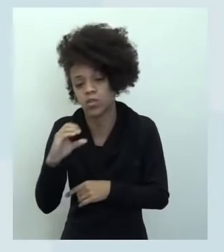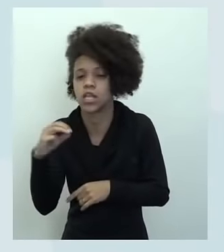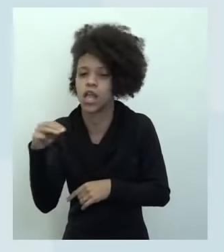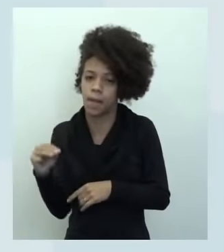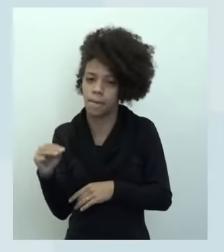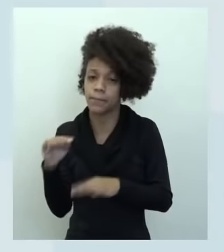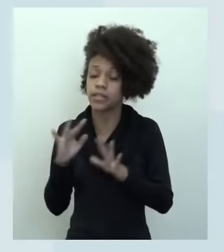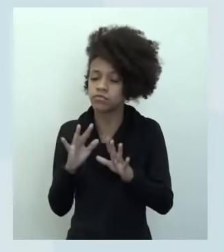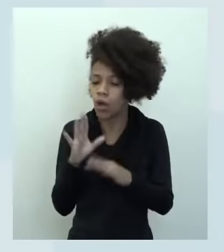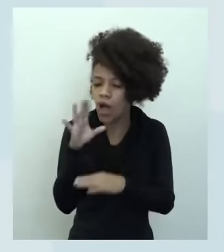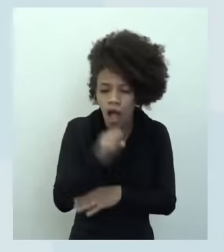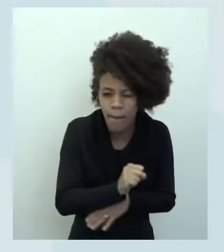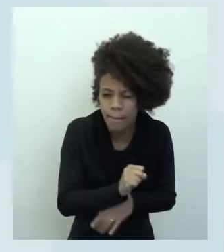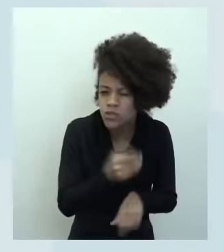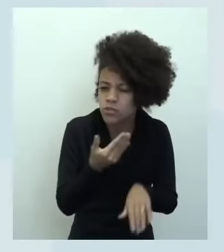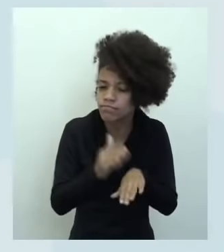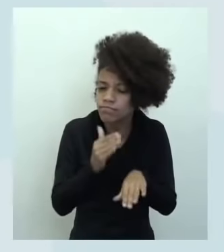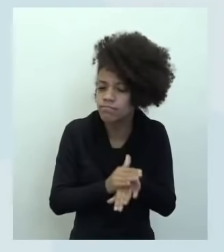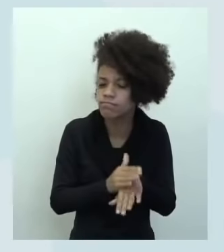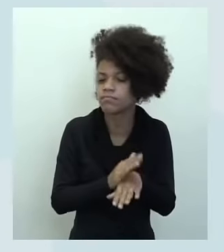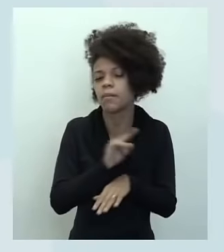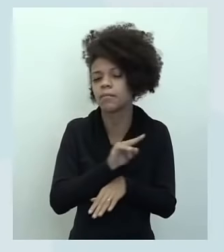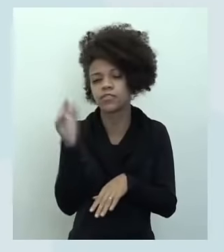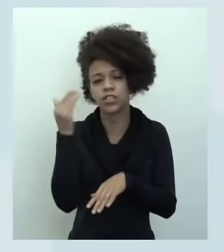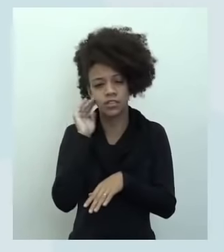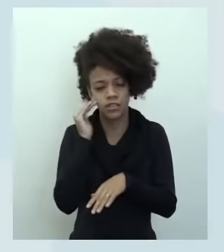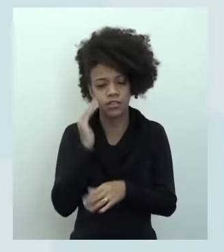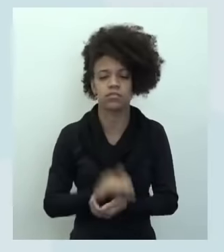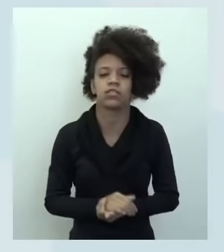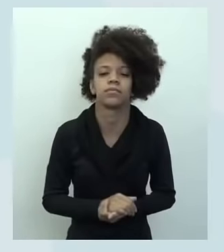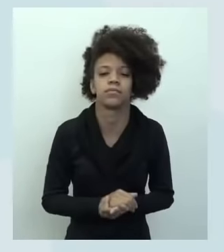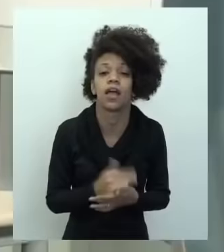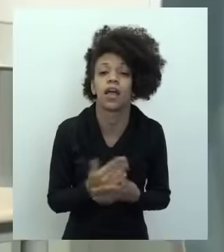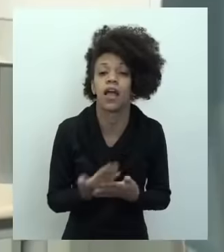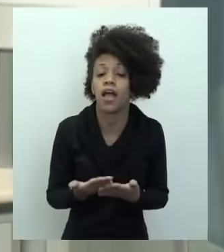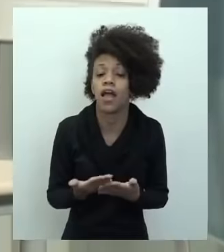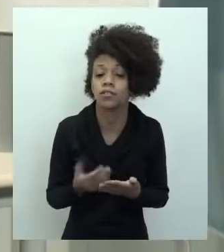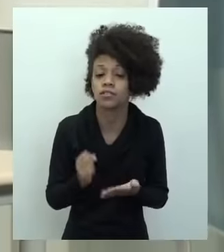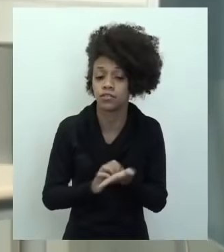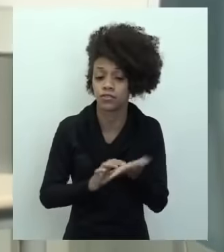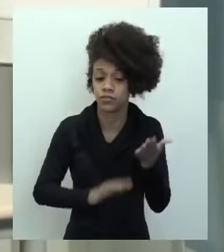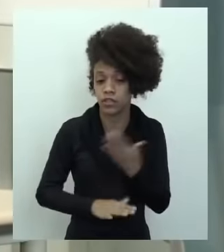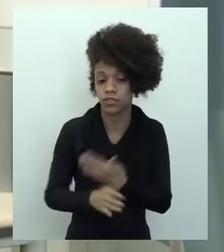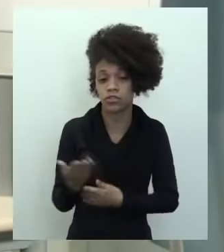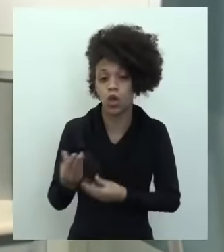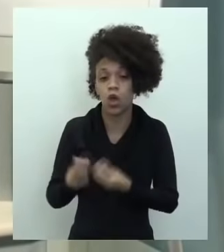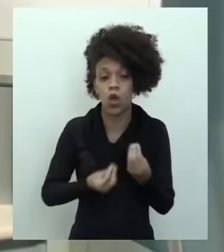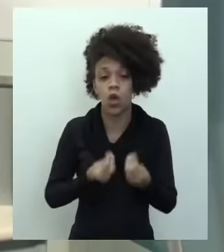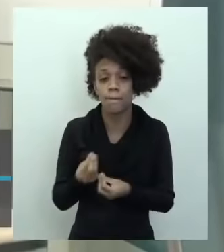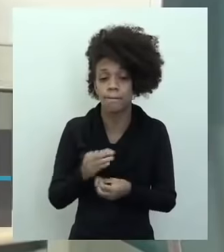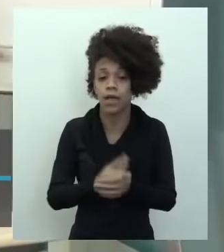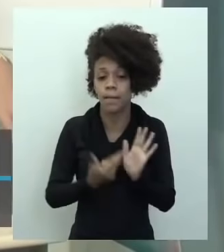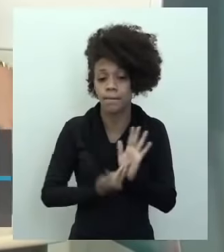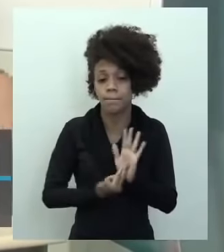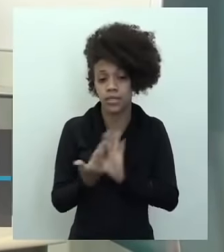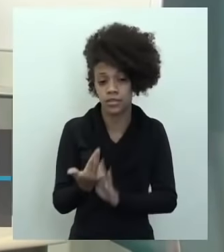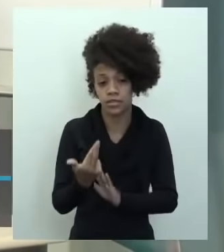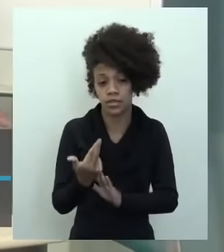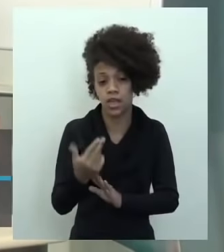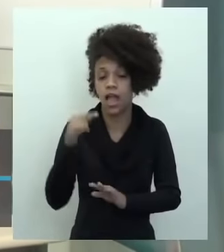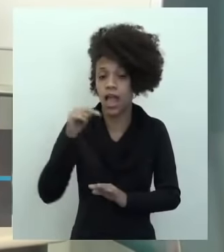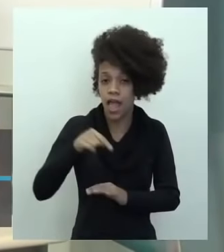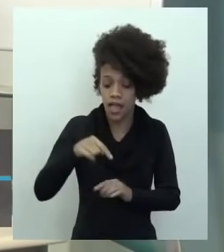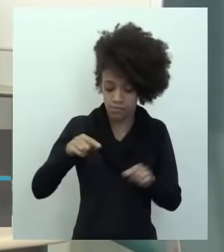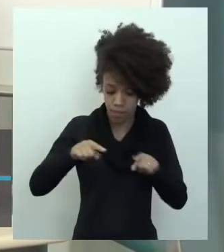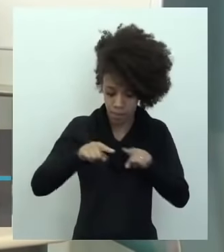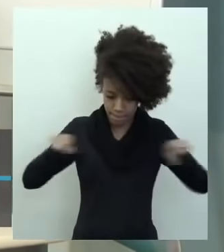vou fazer aqui rapidinho para a gente entender essa dinâmica. Eu vou fazer aqui como se eu fosse representar essa mesa que eu tô